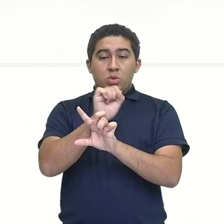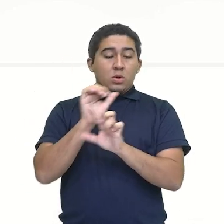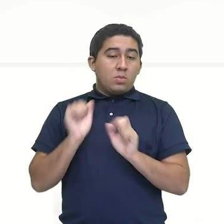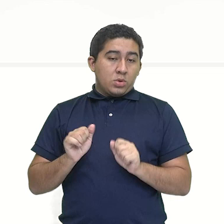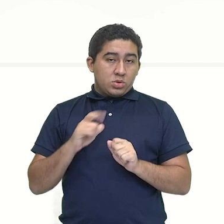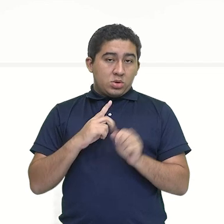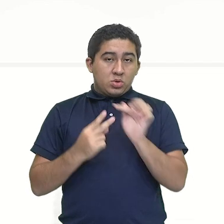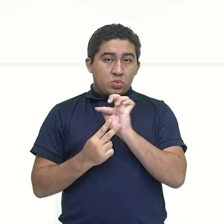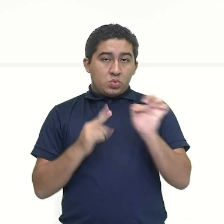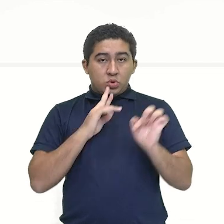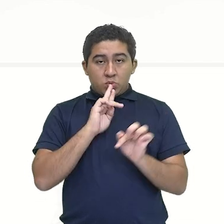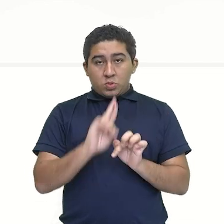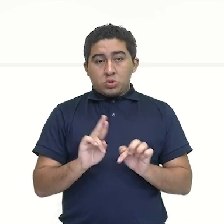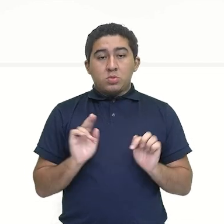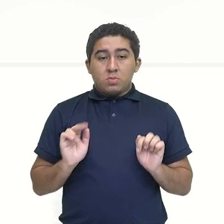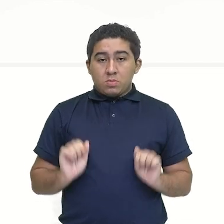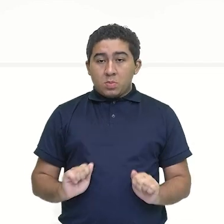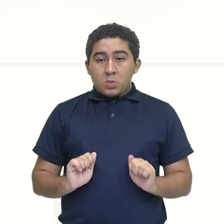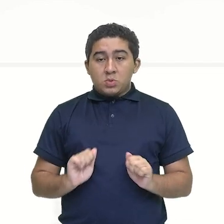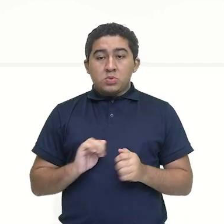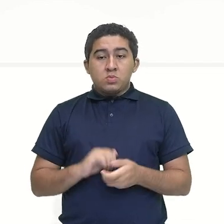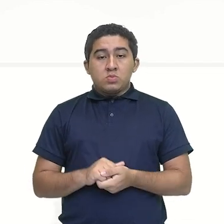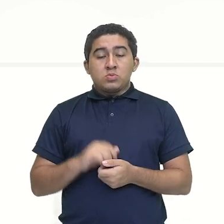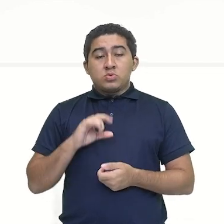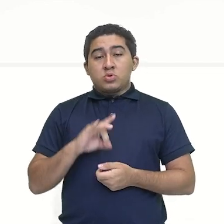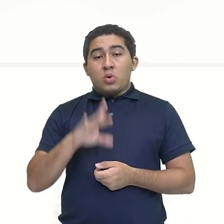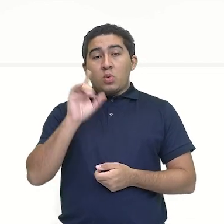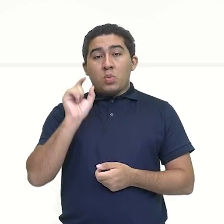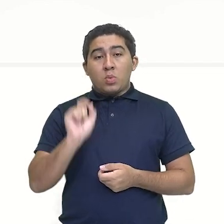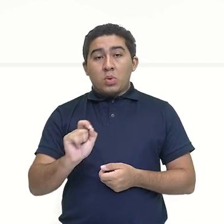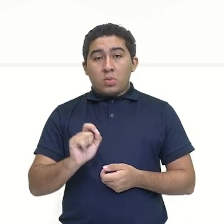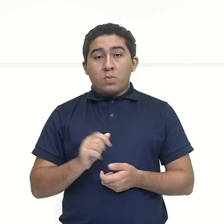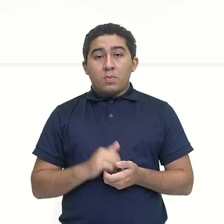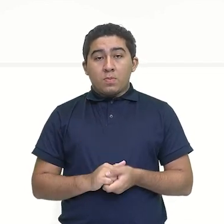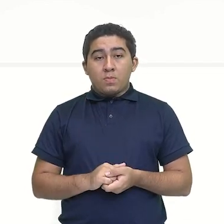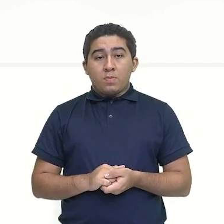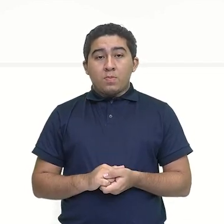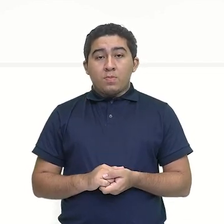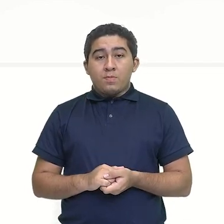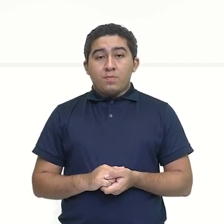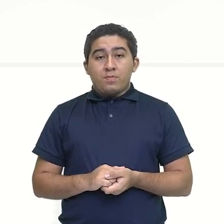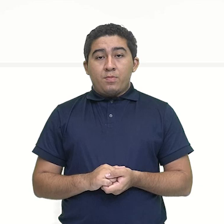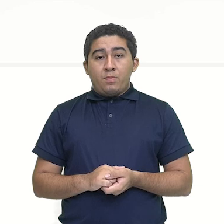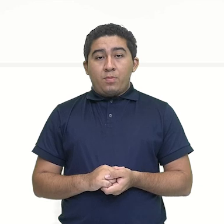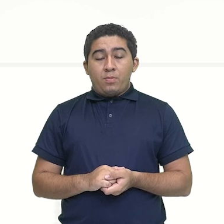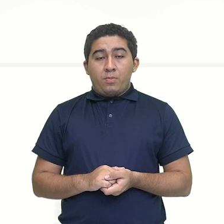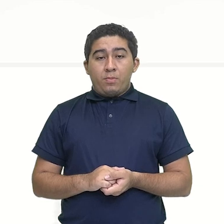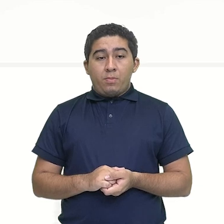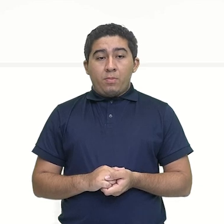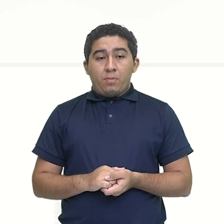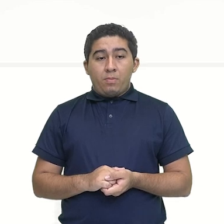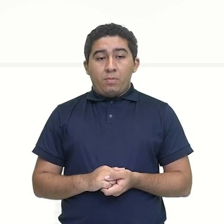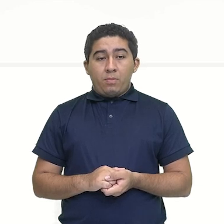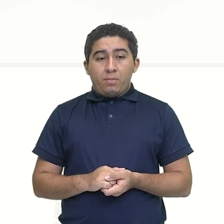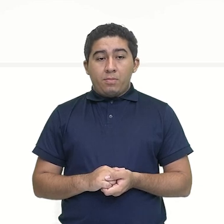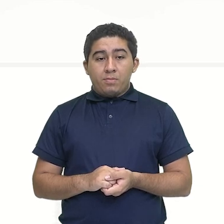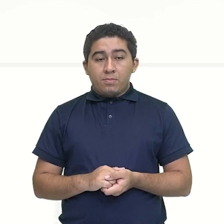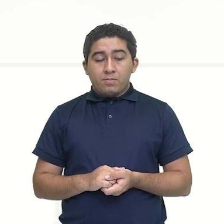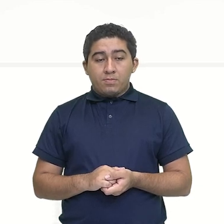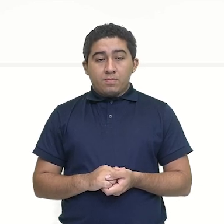essa questão, tá bom? Basta o quê? Então, no primeiro caso, vamos chamar isso aqui de primeiro